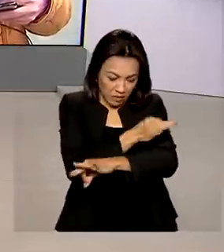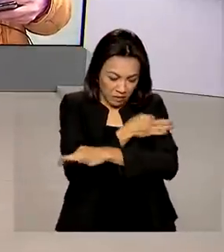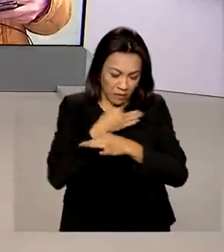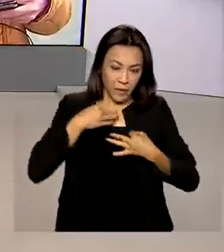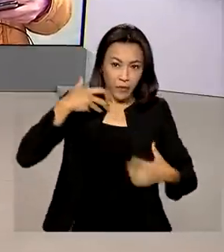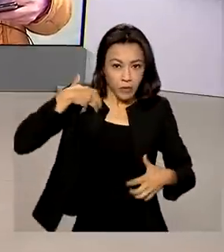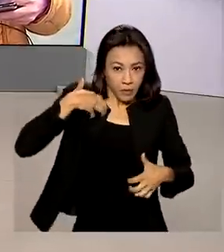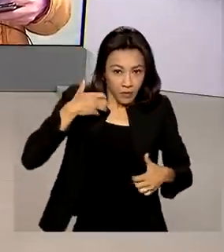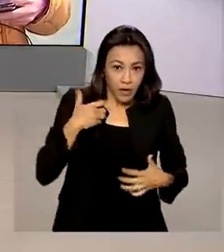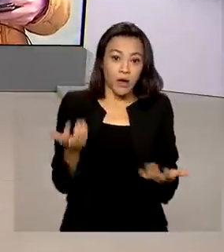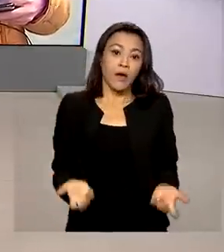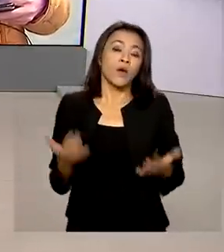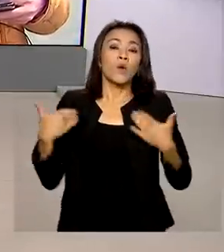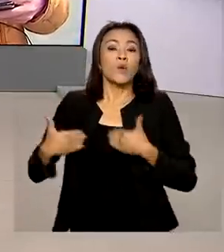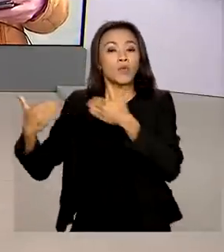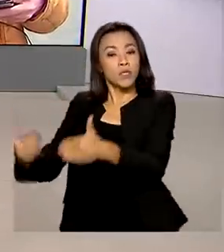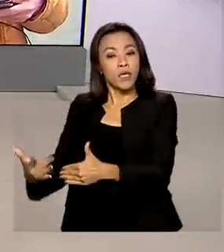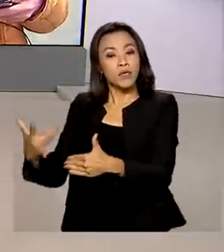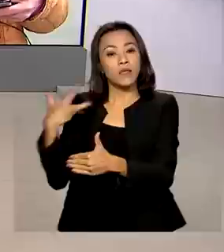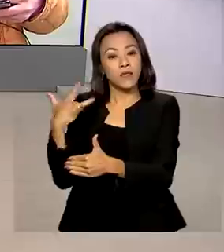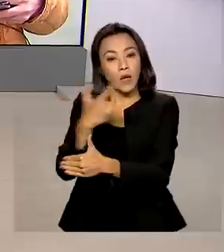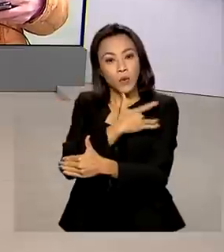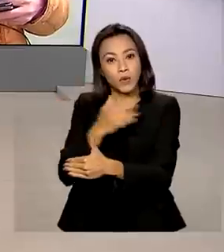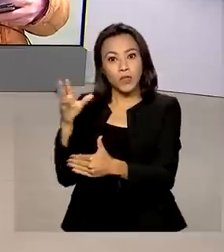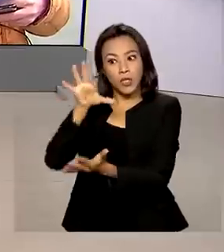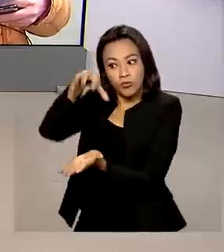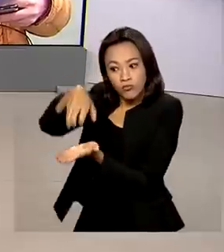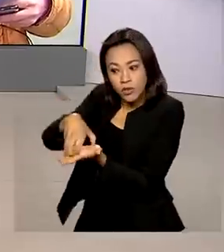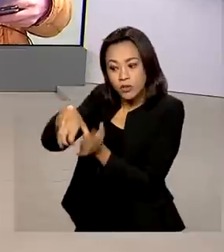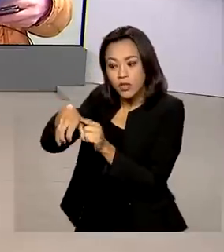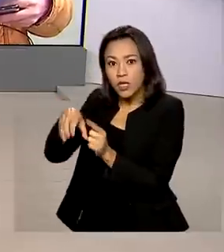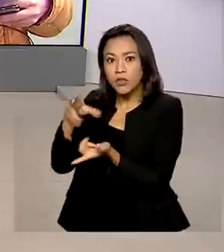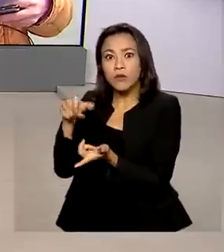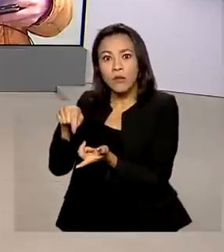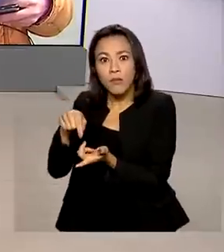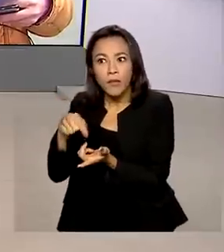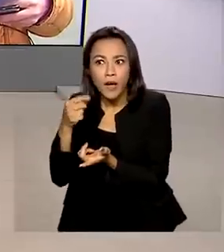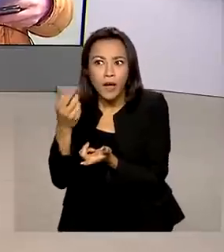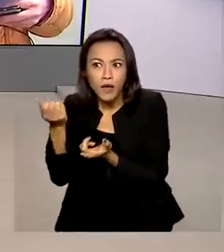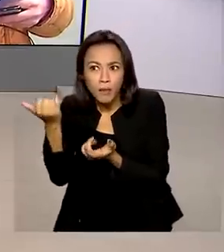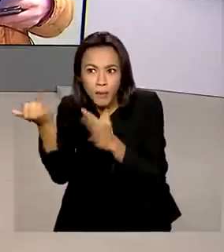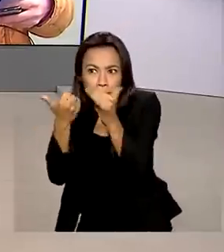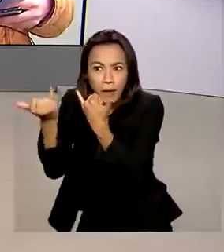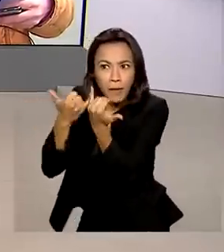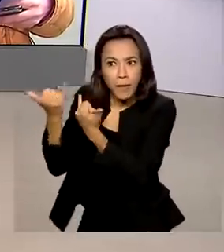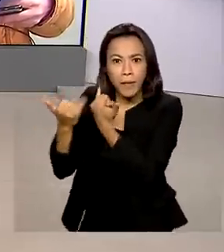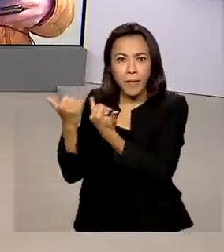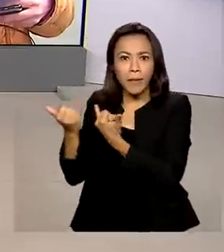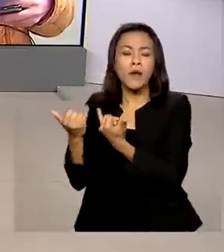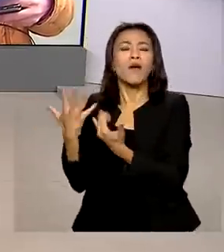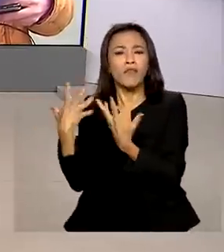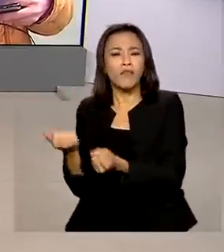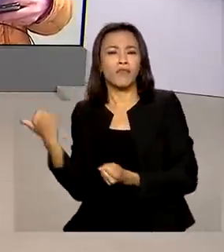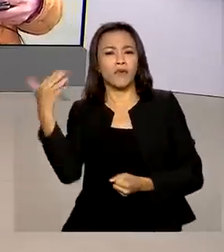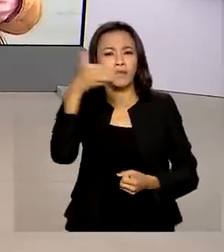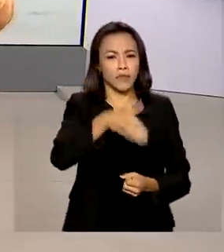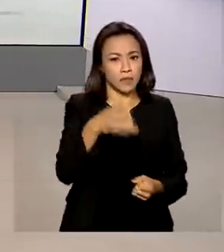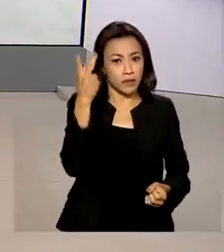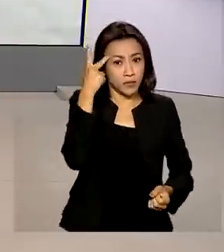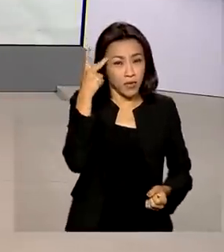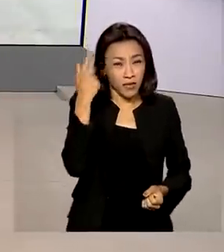Ministério da Saúde estavam centro de operações de emergência o avanço da doença Vamos a São Paulo que concentra a maior parte de casos